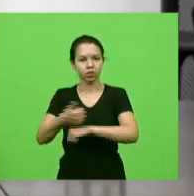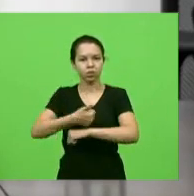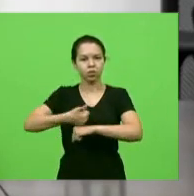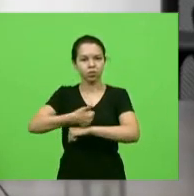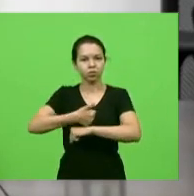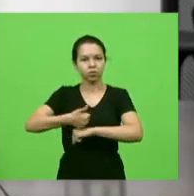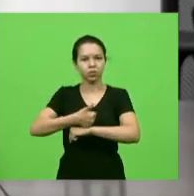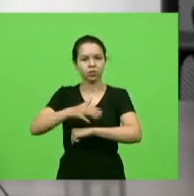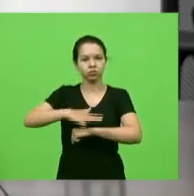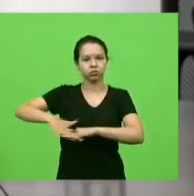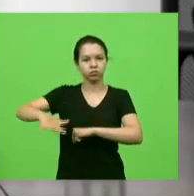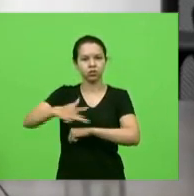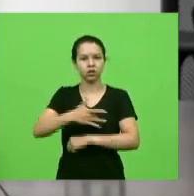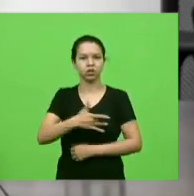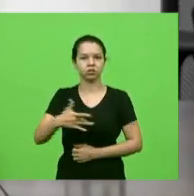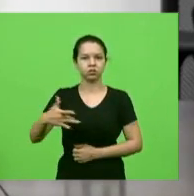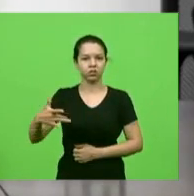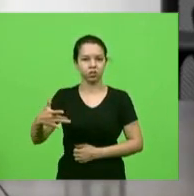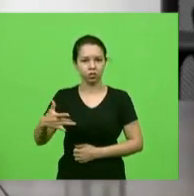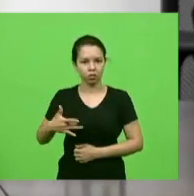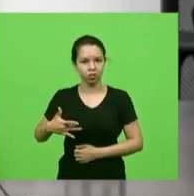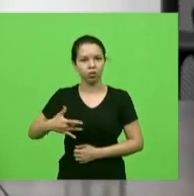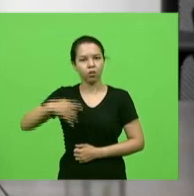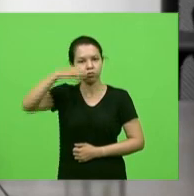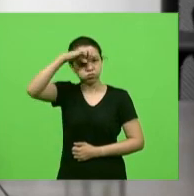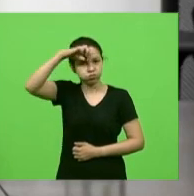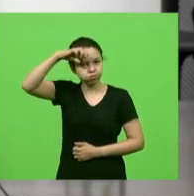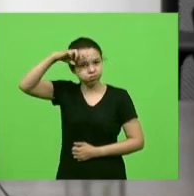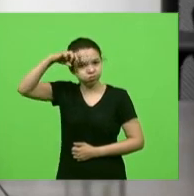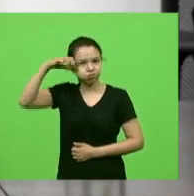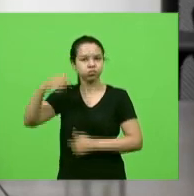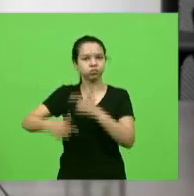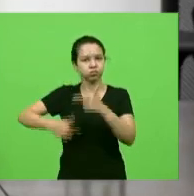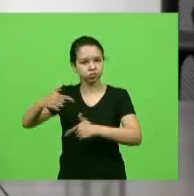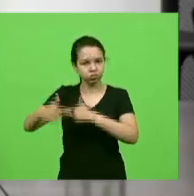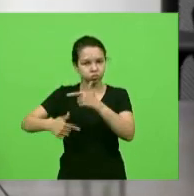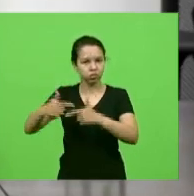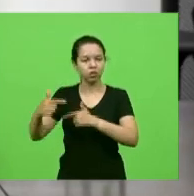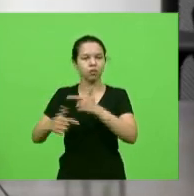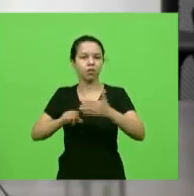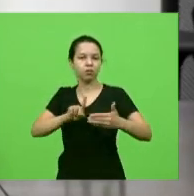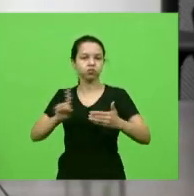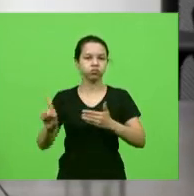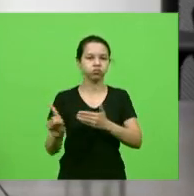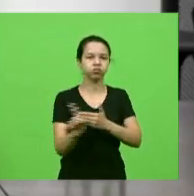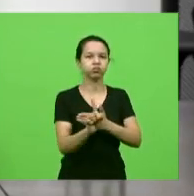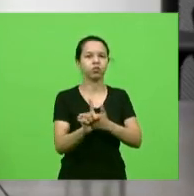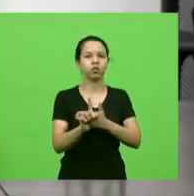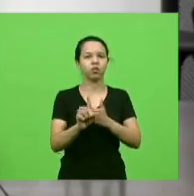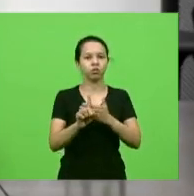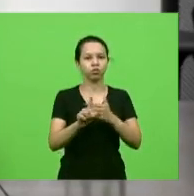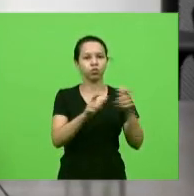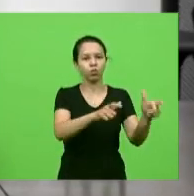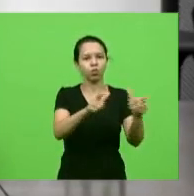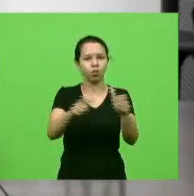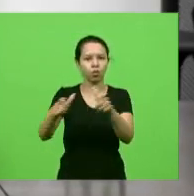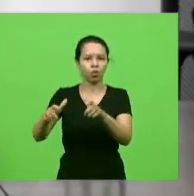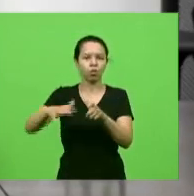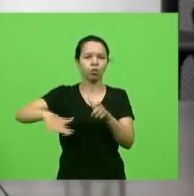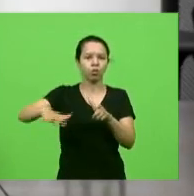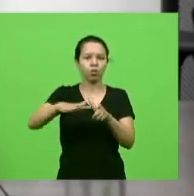de saúde que labutam lá na linha de frente, em todos os hospitais, enfermarias,